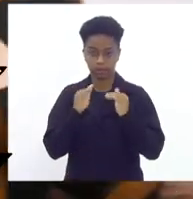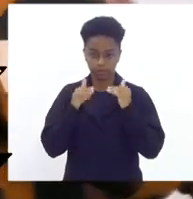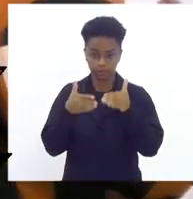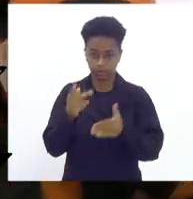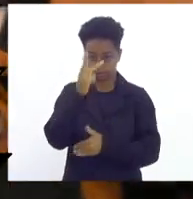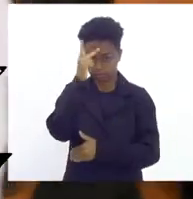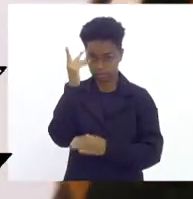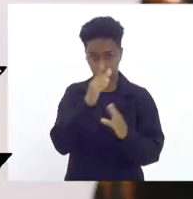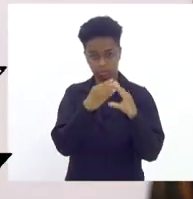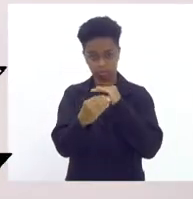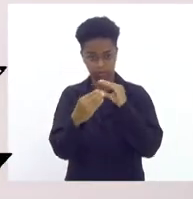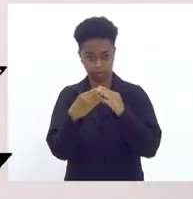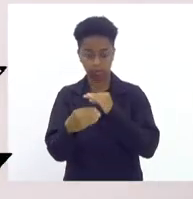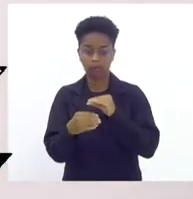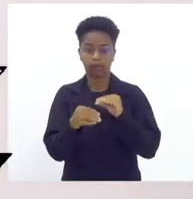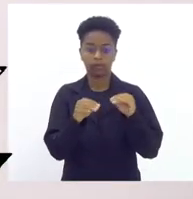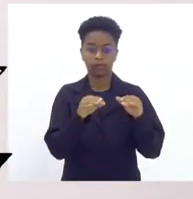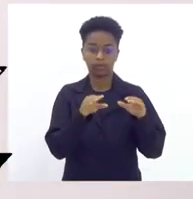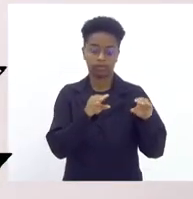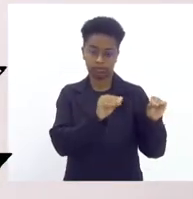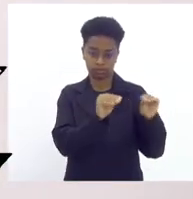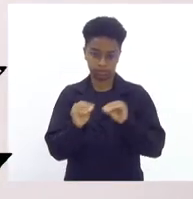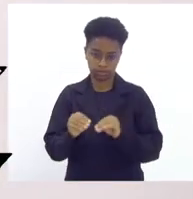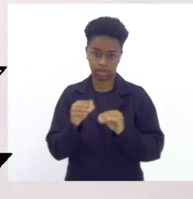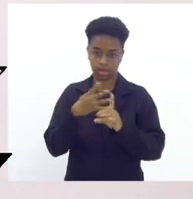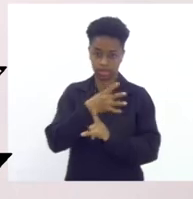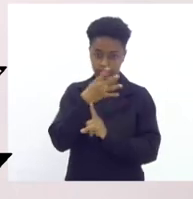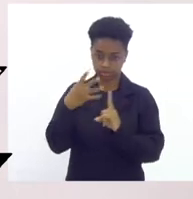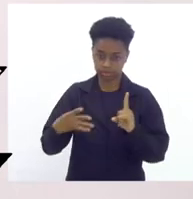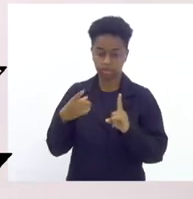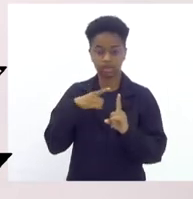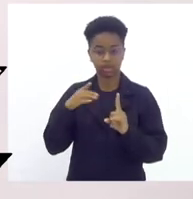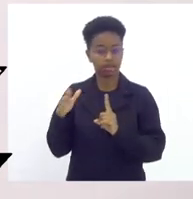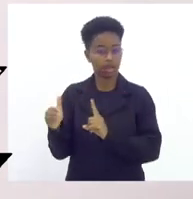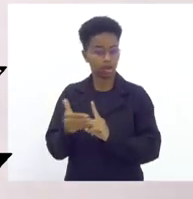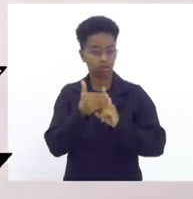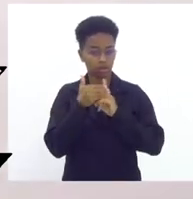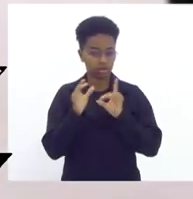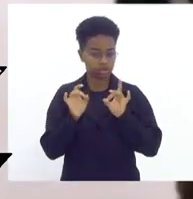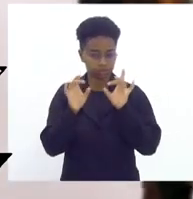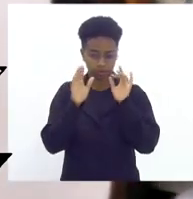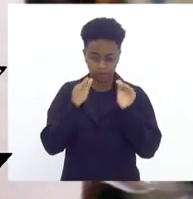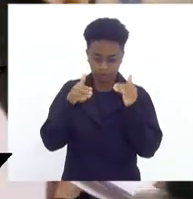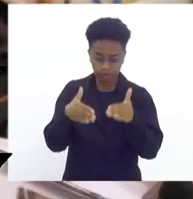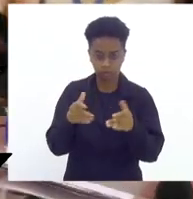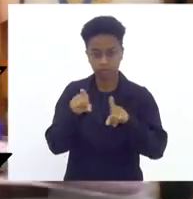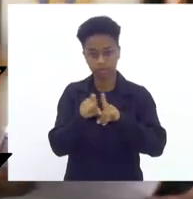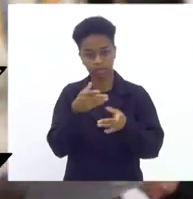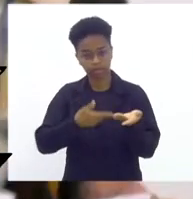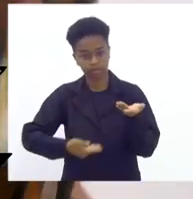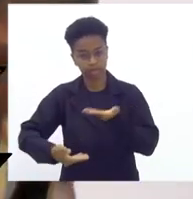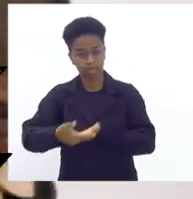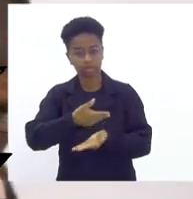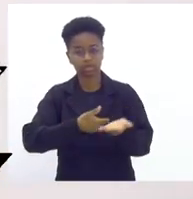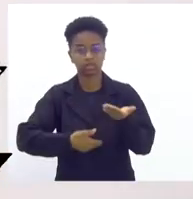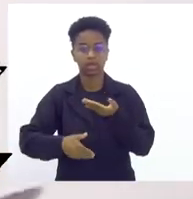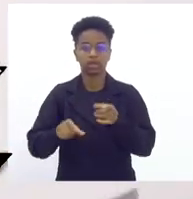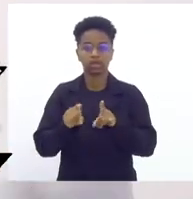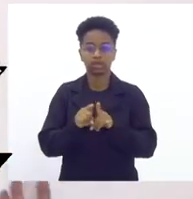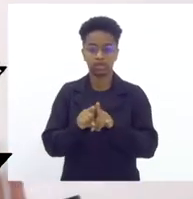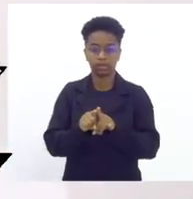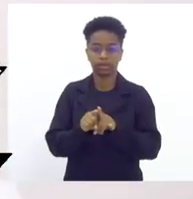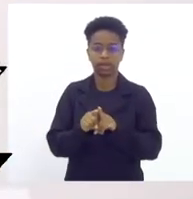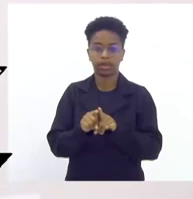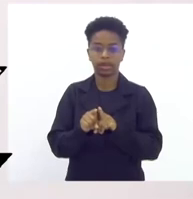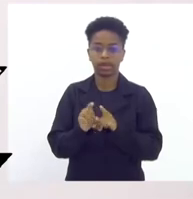refugiadas lgbtqia+ com escuta e acolhimento especializado integração e incidência